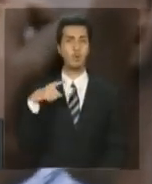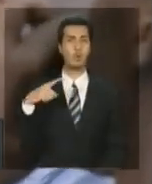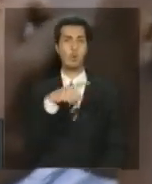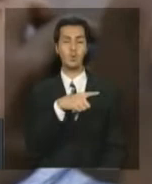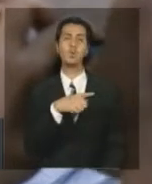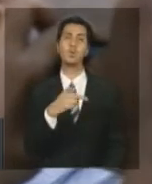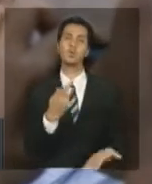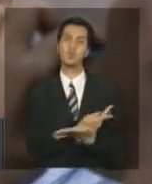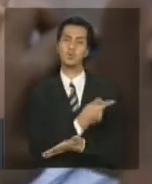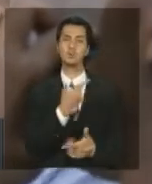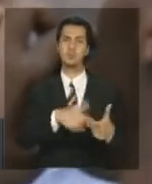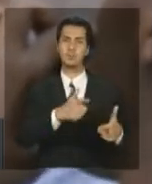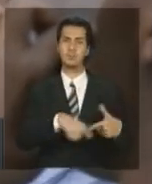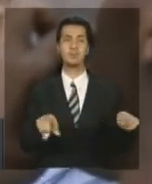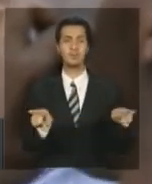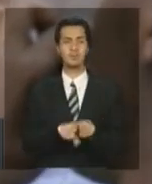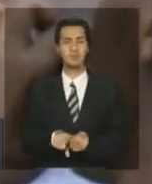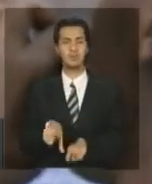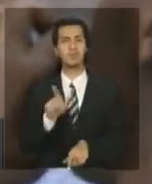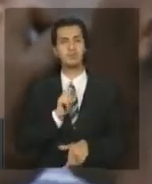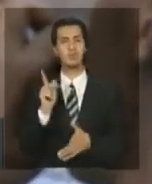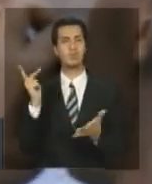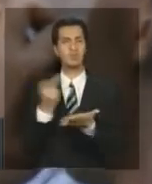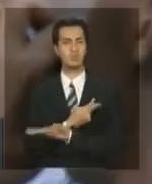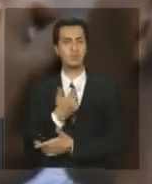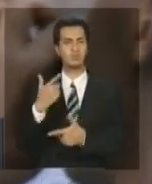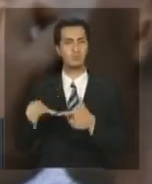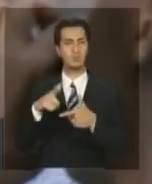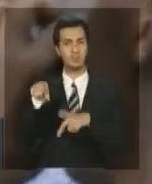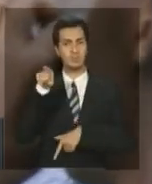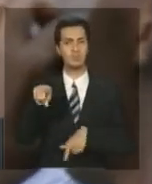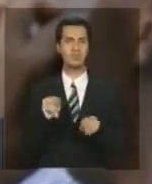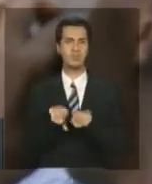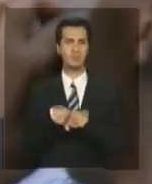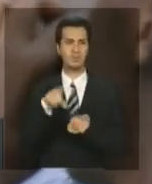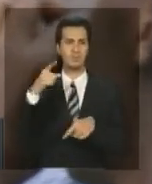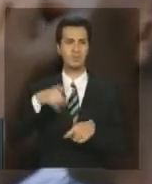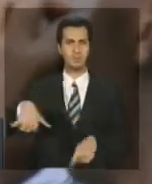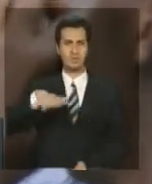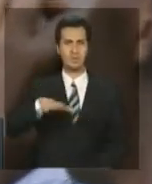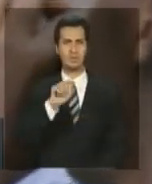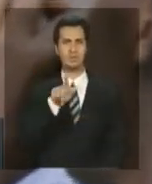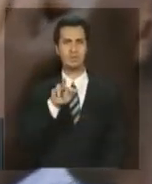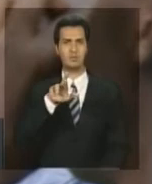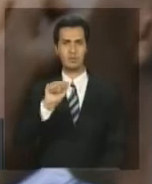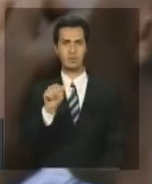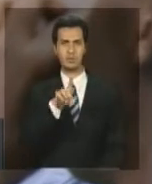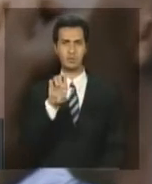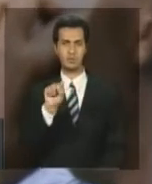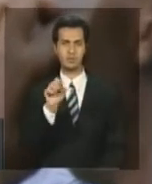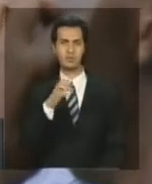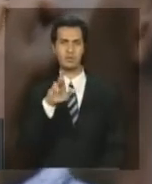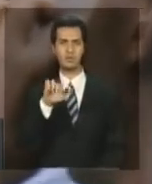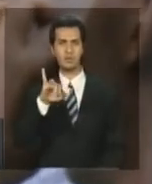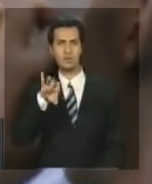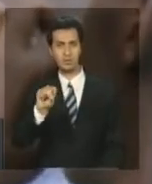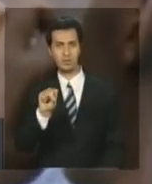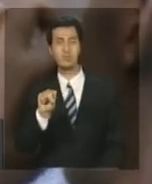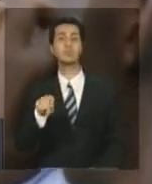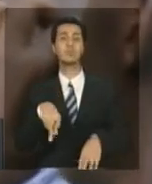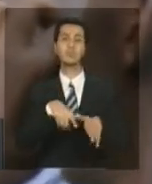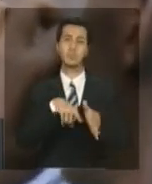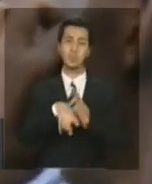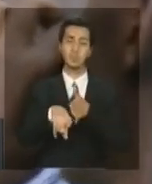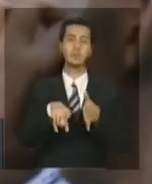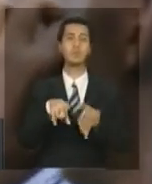recentemente agora um caso diferente, mas enfim, aqui em Angra dos Reis. Eu queria saber, muda alguma coisa na sua